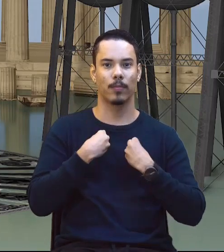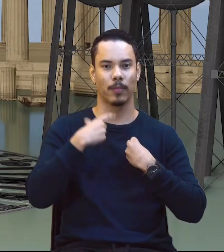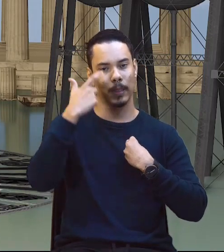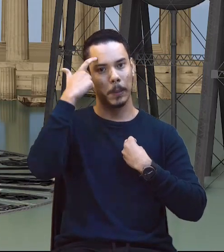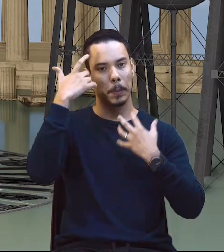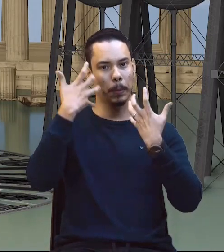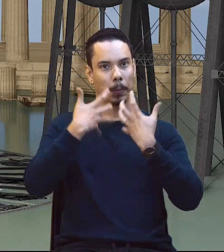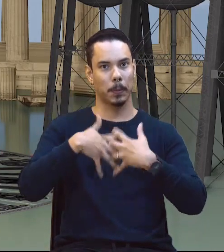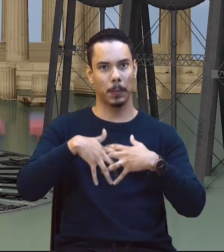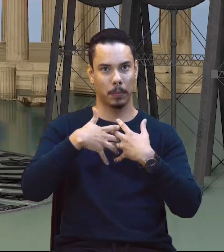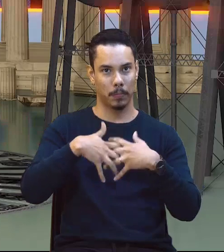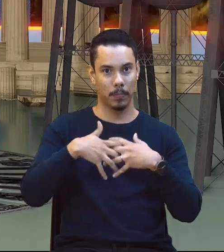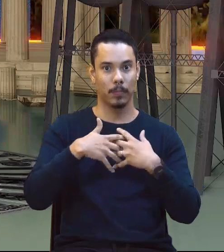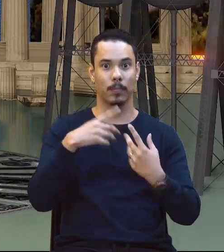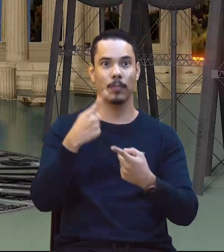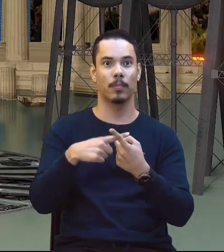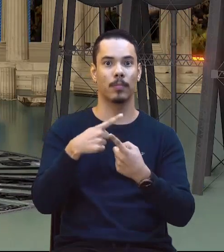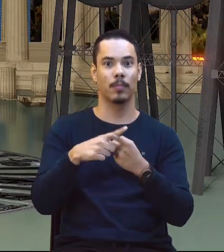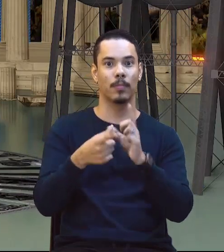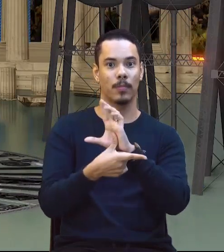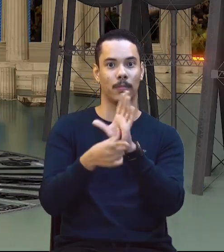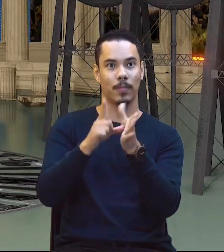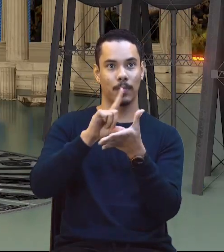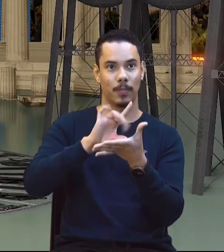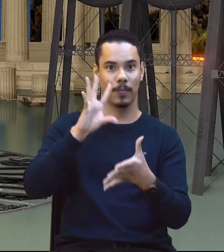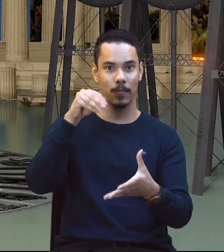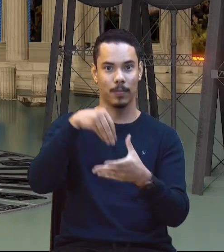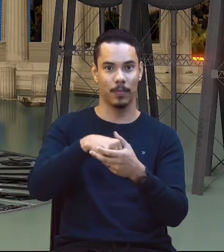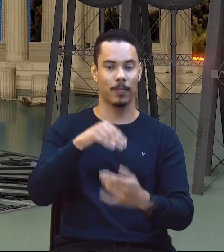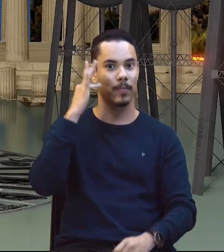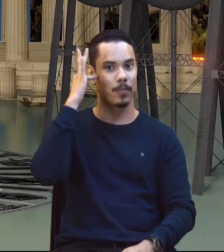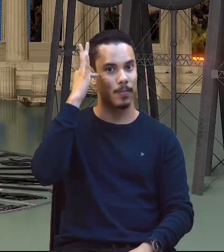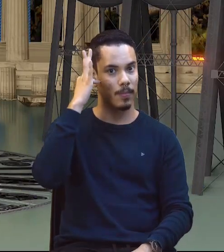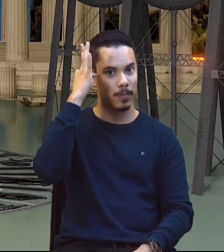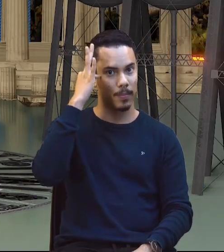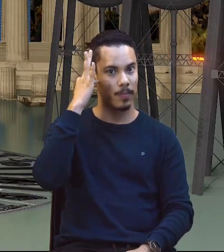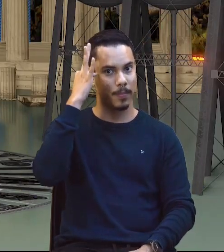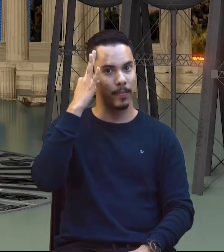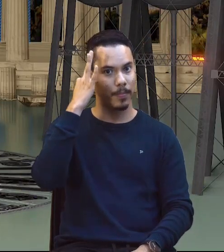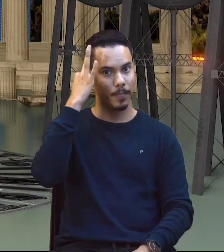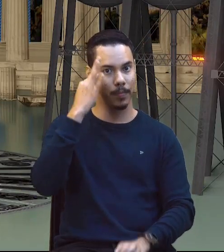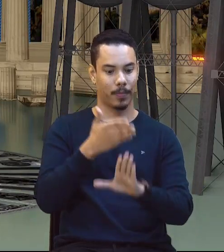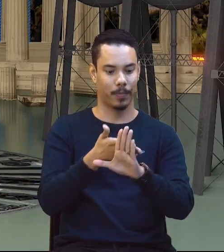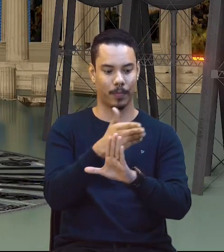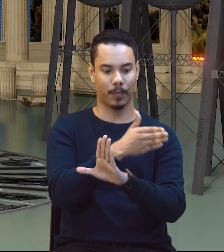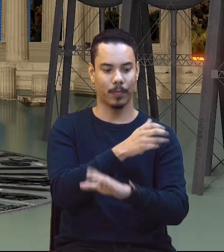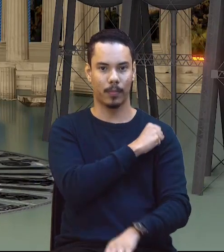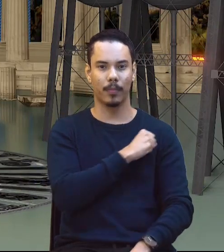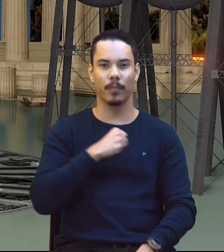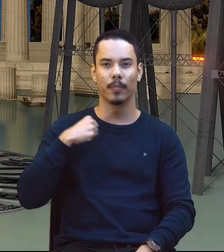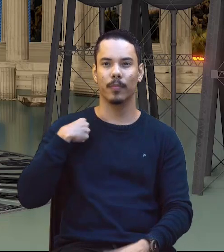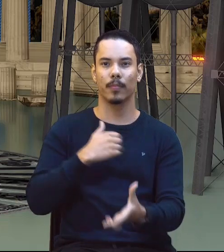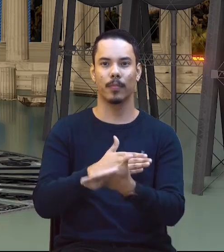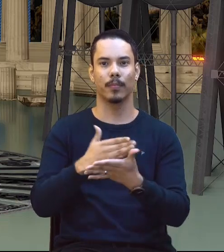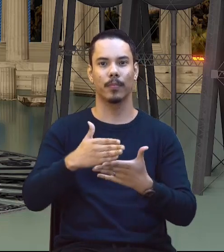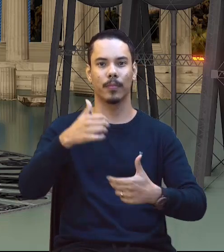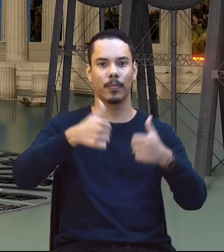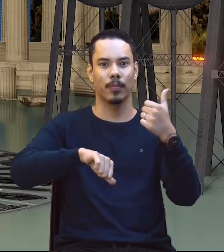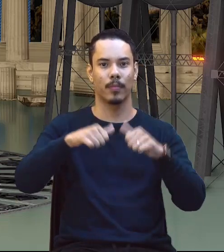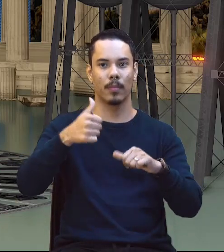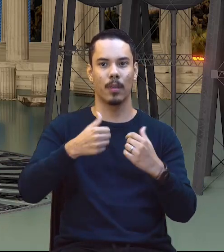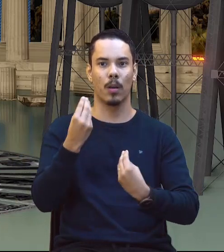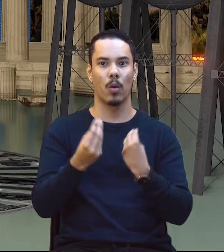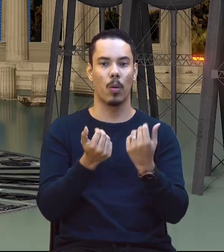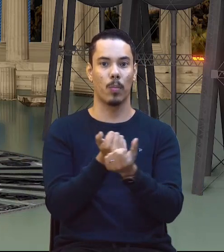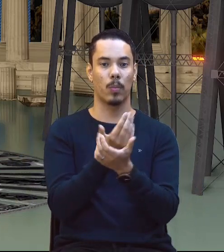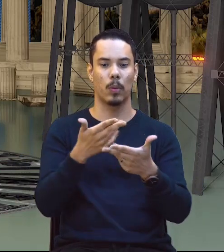o que antes, lá na filosofia pré-socrática, eles estavam analisando como se deu as coisas,